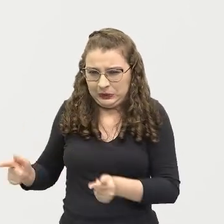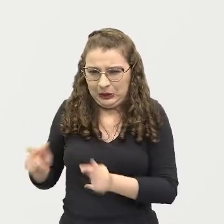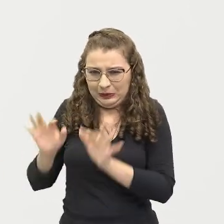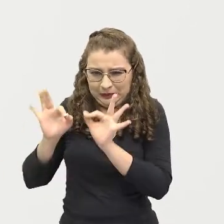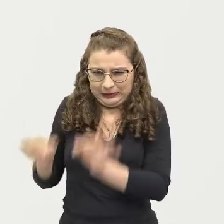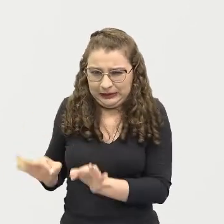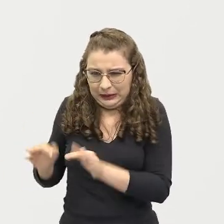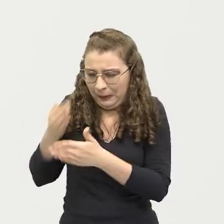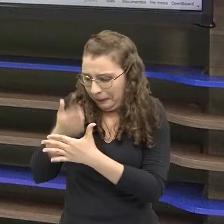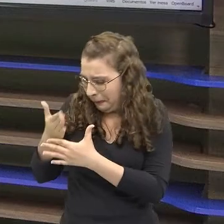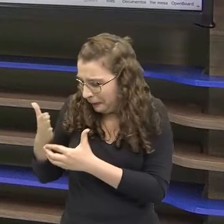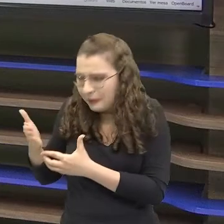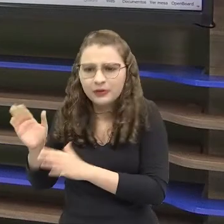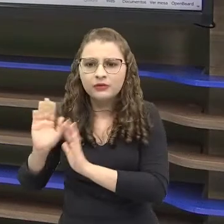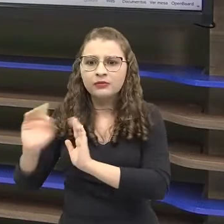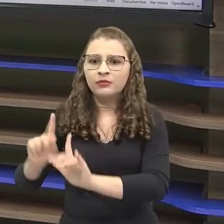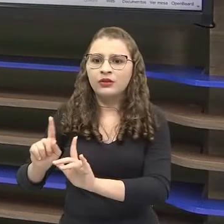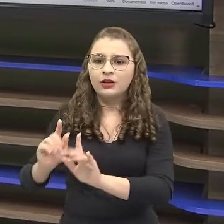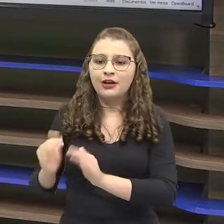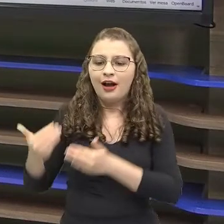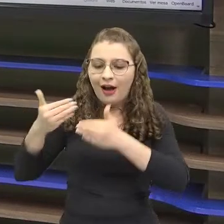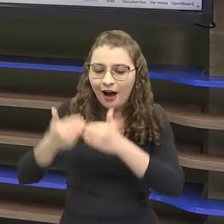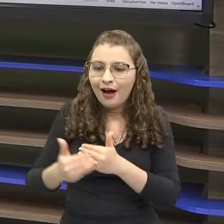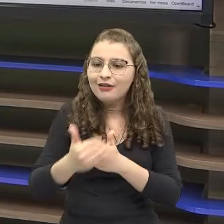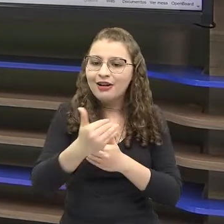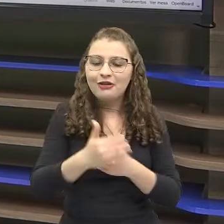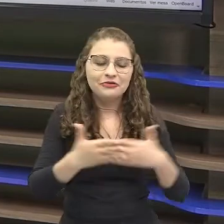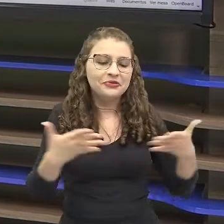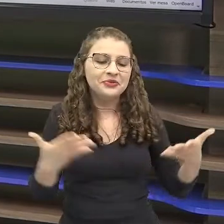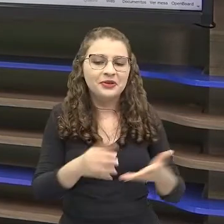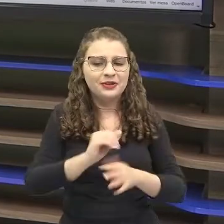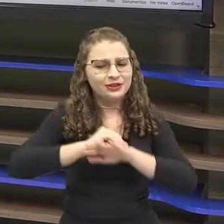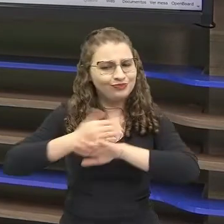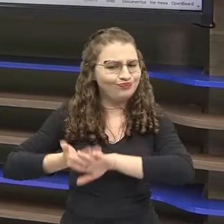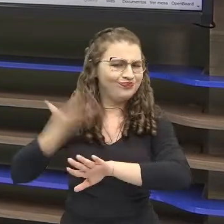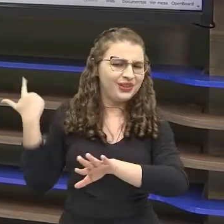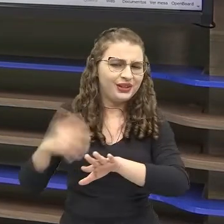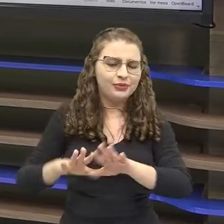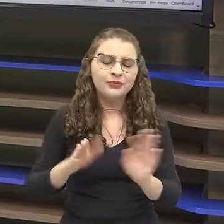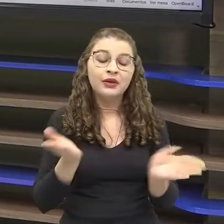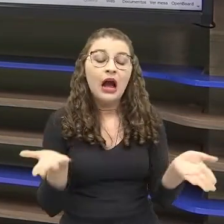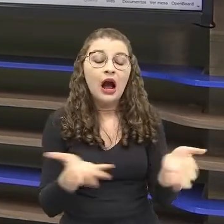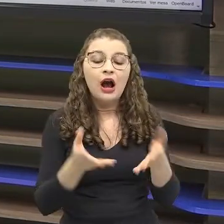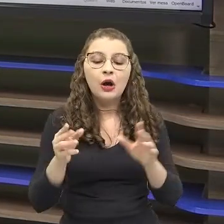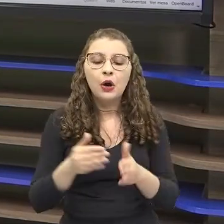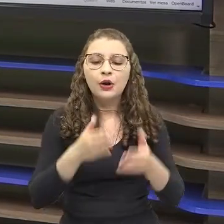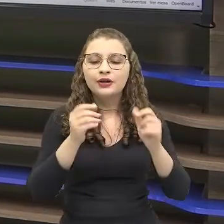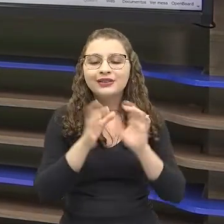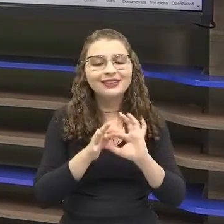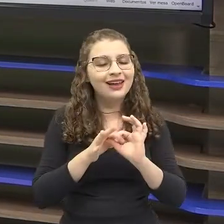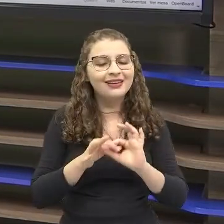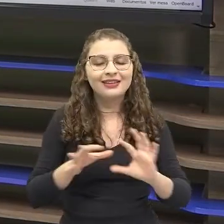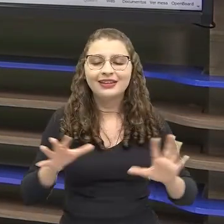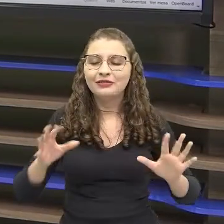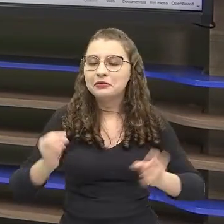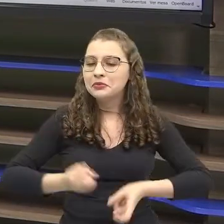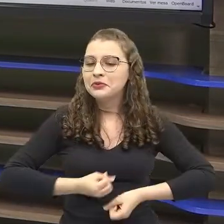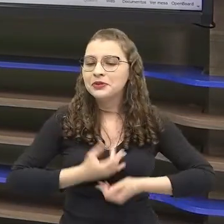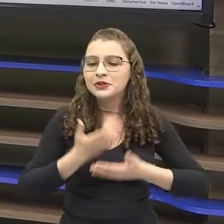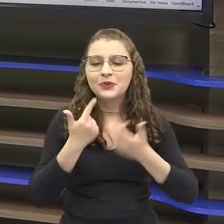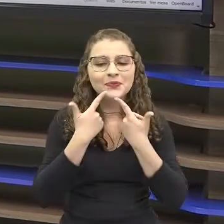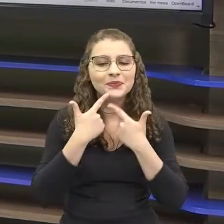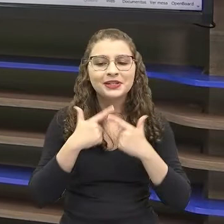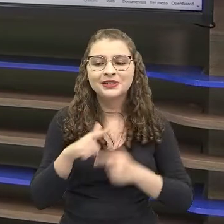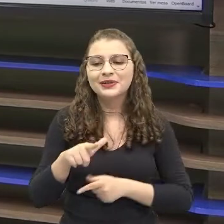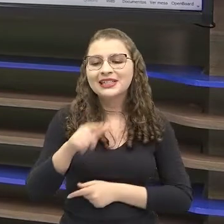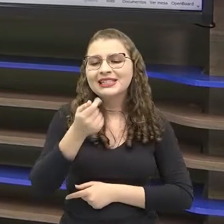certinho, a métrica, a rima. Eles querem abolir isso. É isso que eles querem. Querem uma linguagem